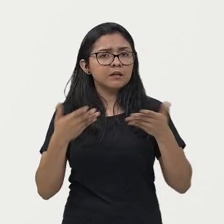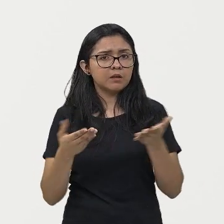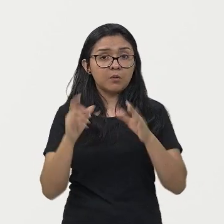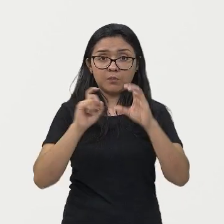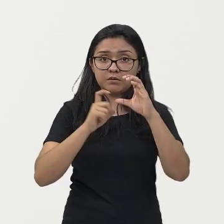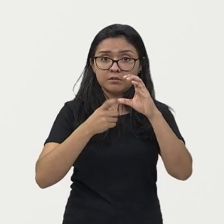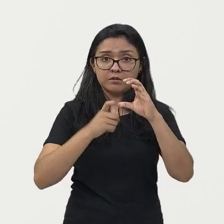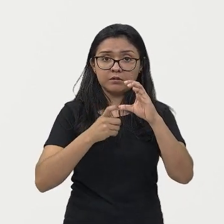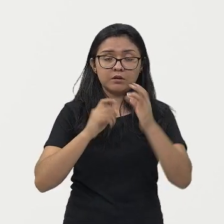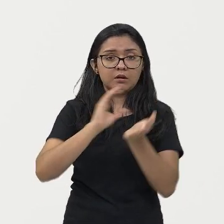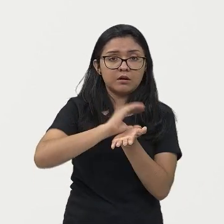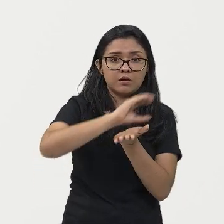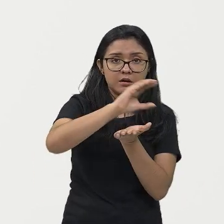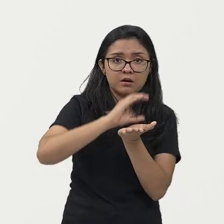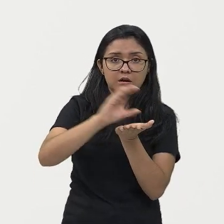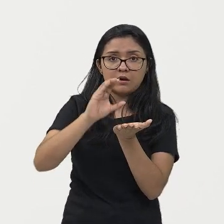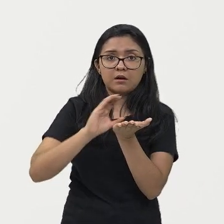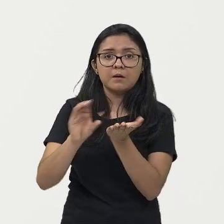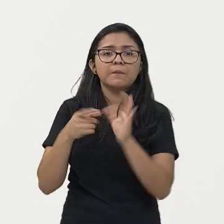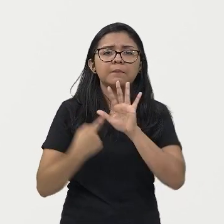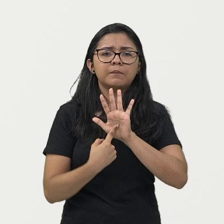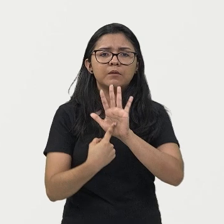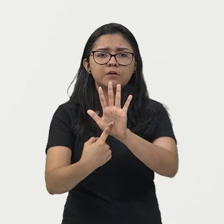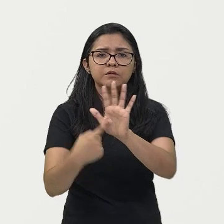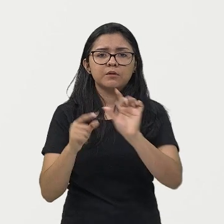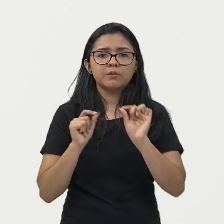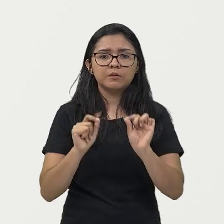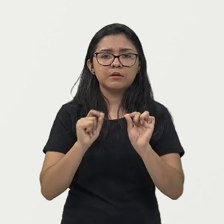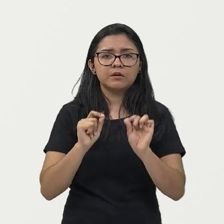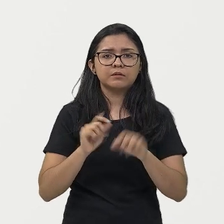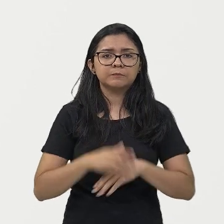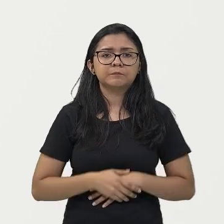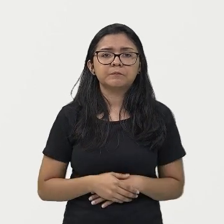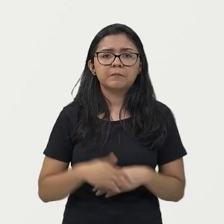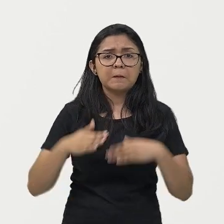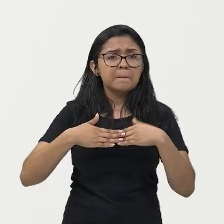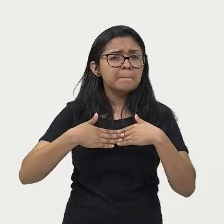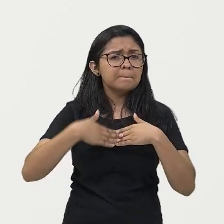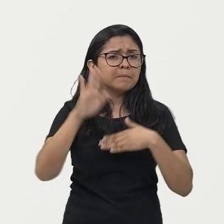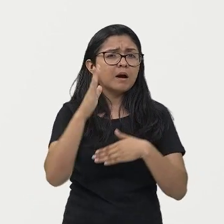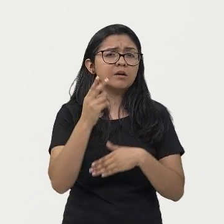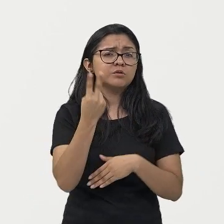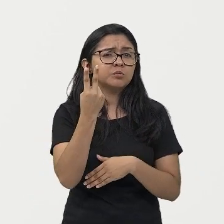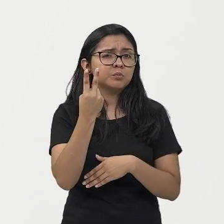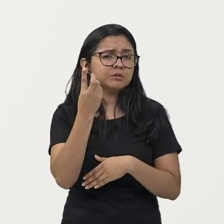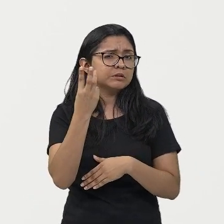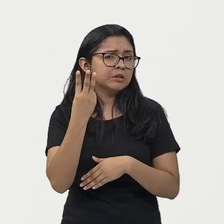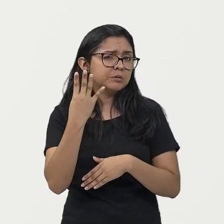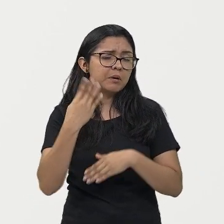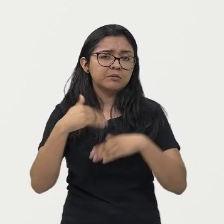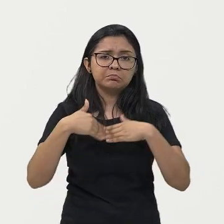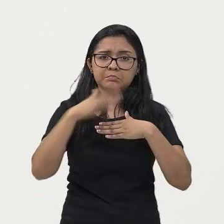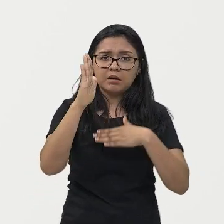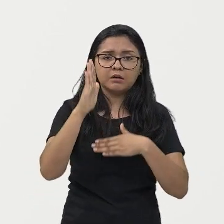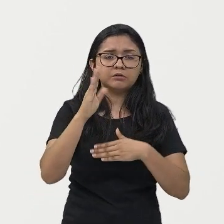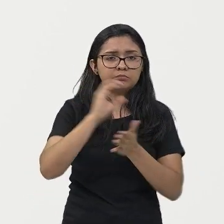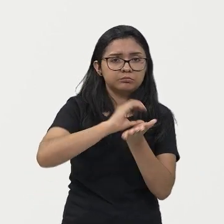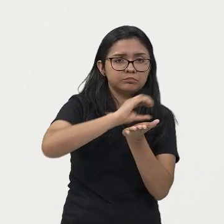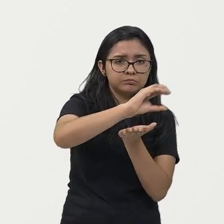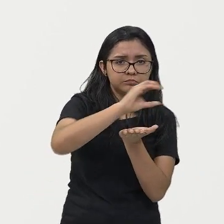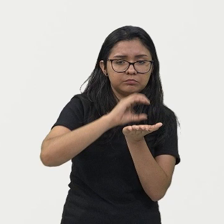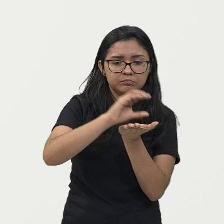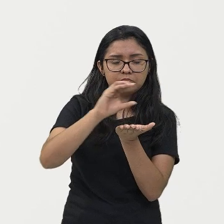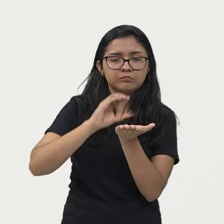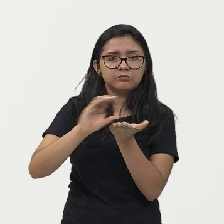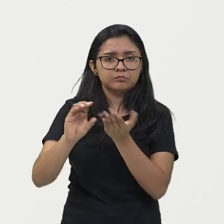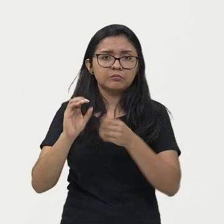ramificadas apresentam mais de duas extremidades compostas por